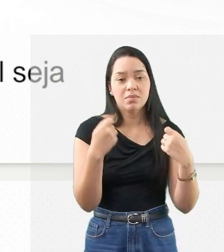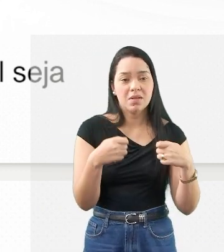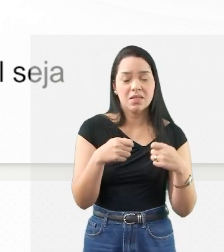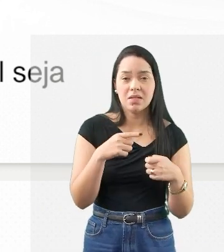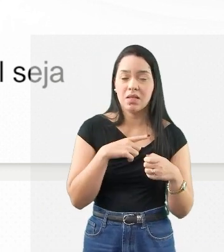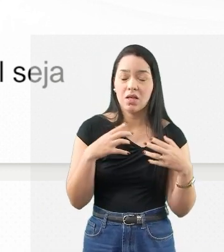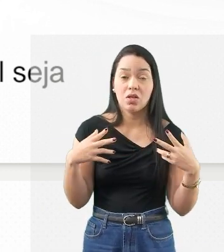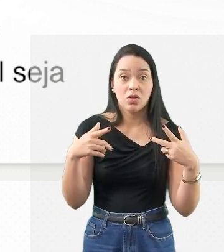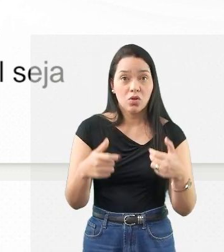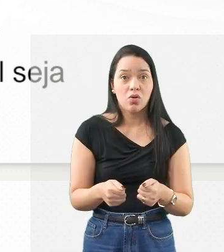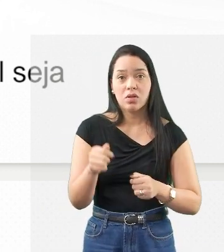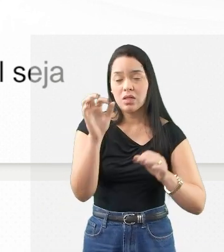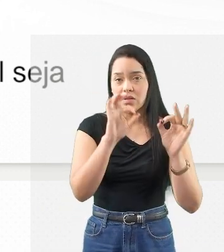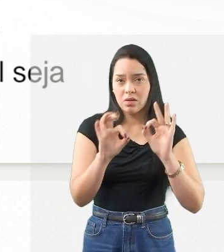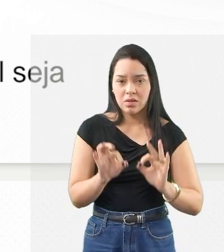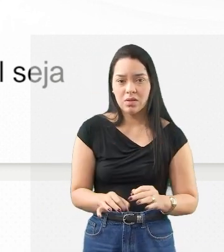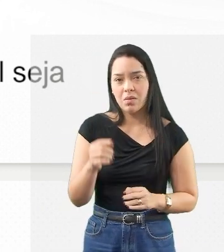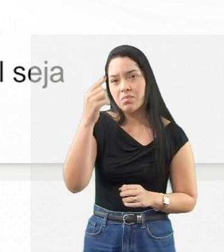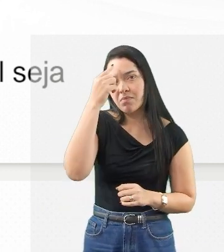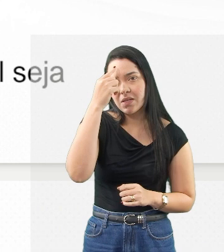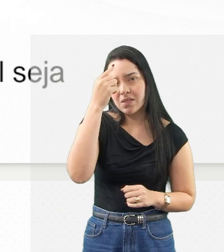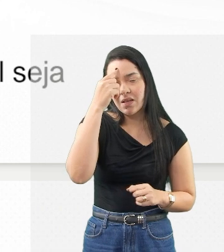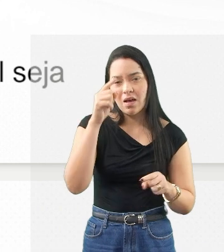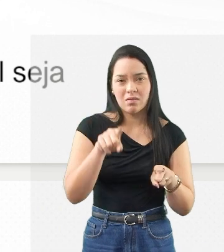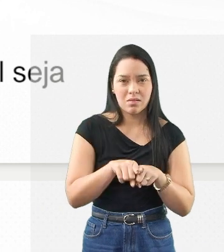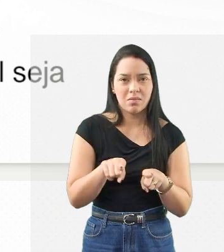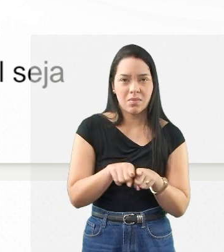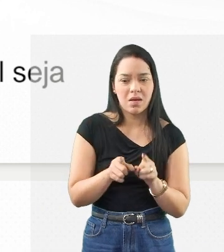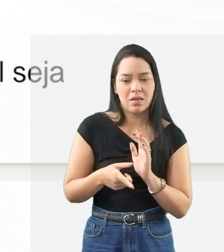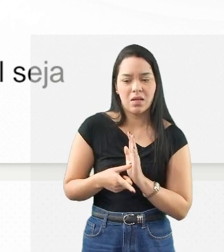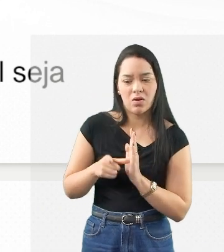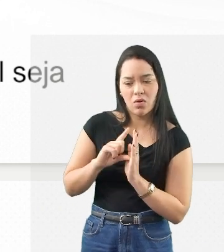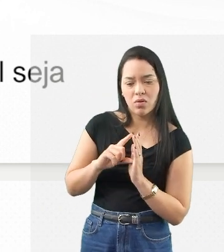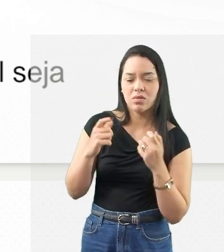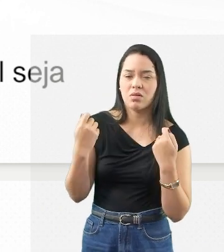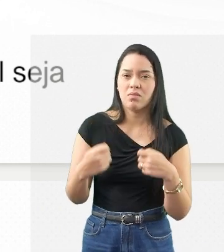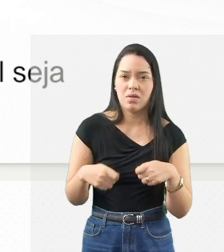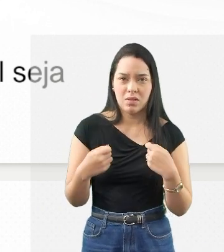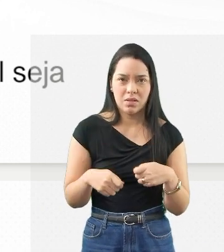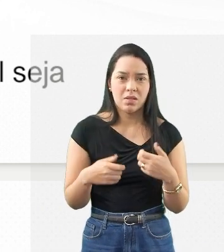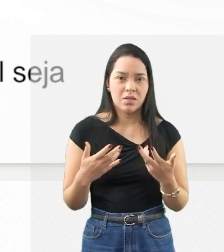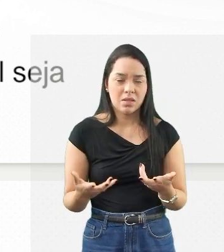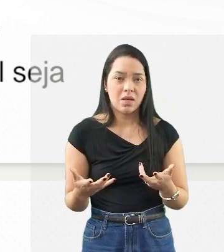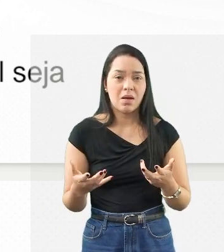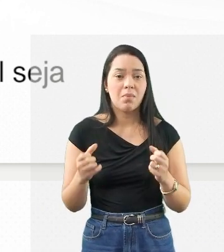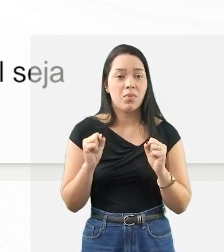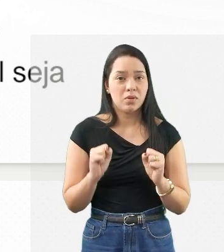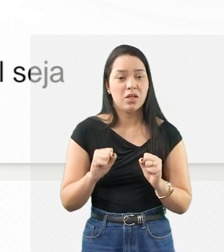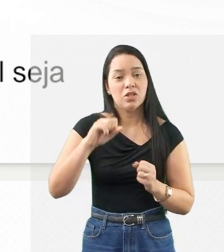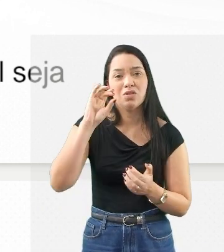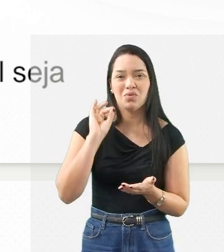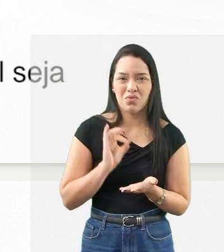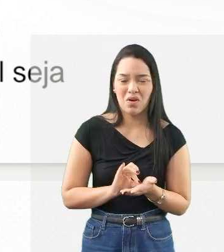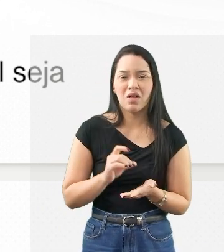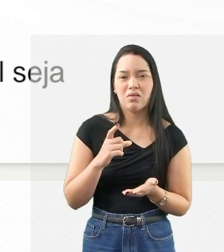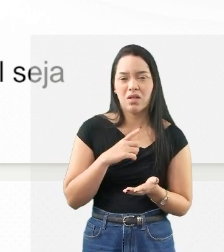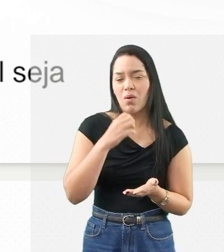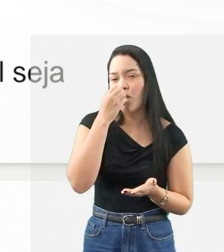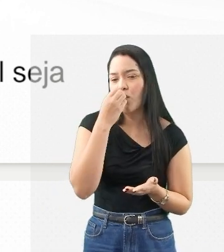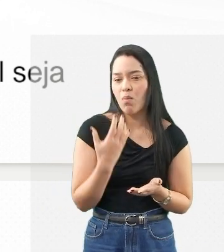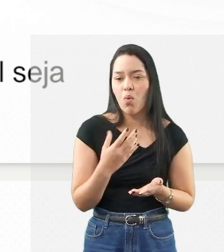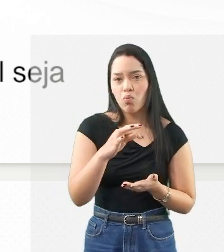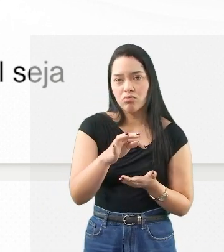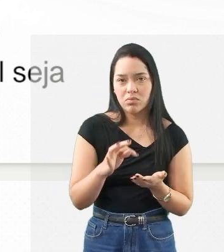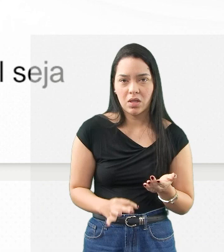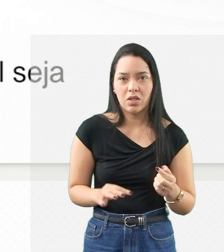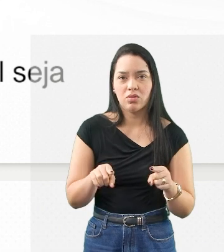essa organização, pensar nesses elementos anteriores que precisam ser considerados, para a gente, de fato, ter um bom texto,